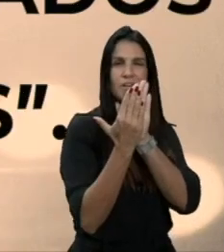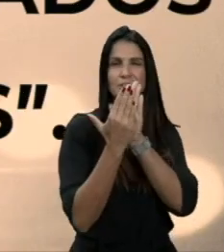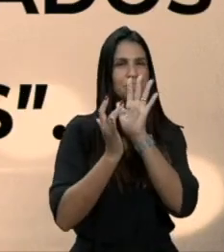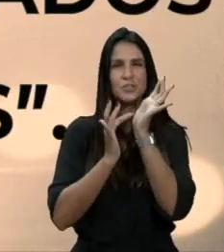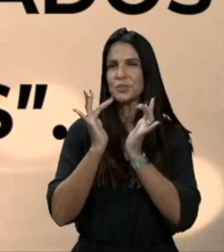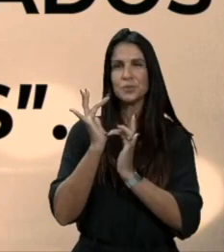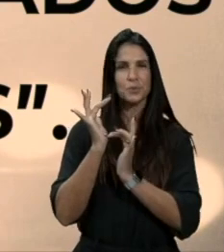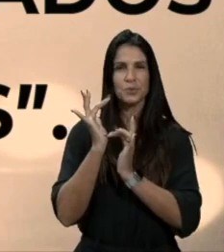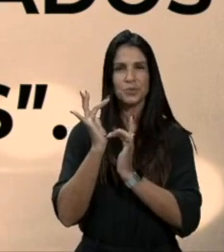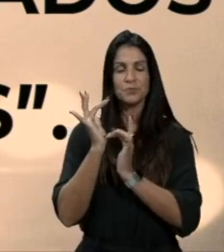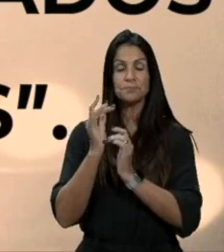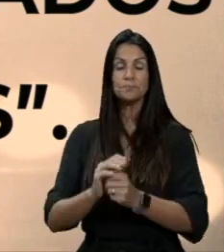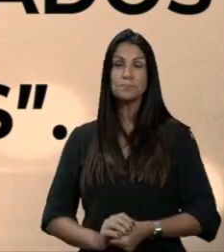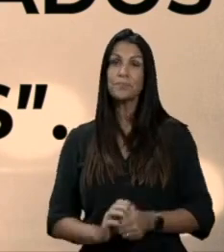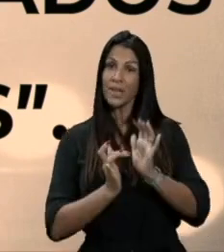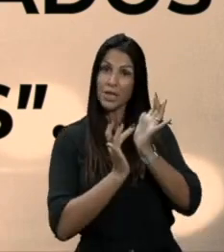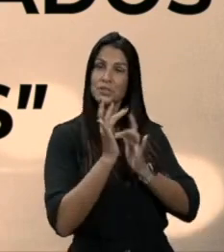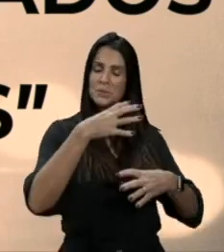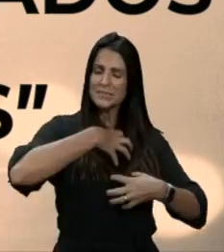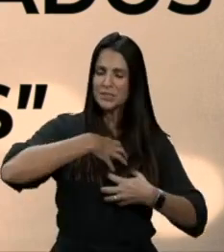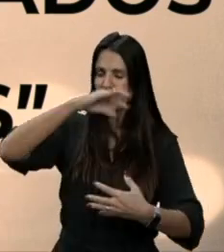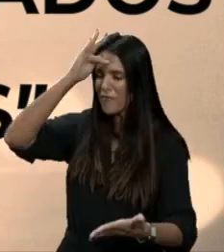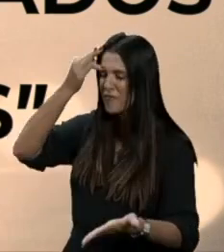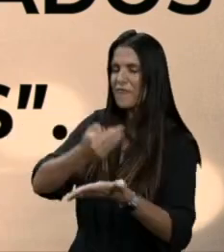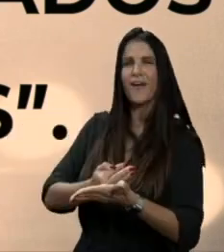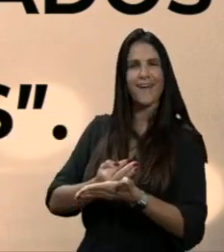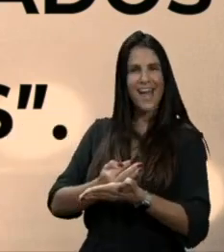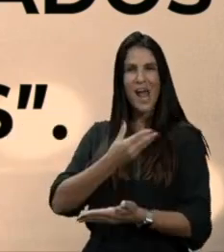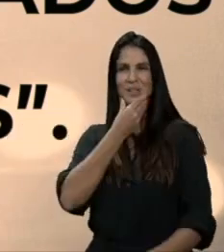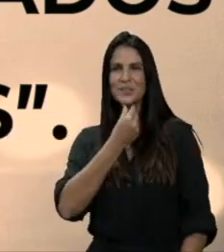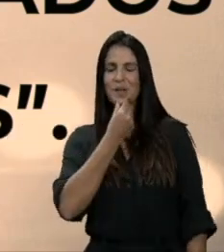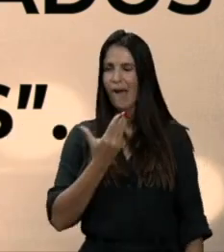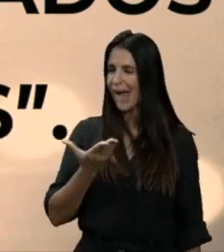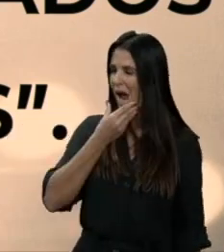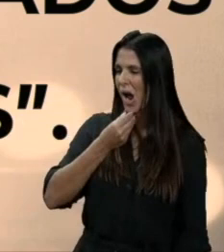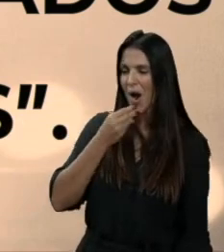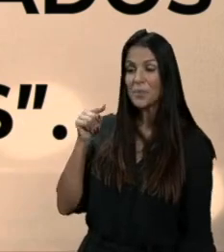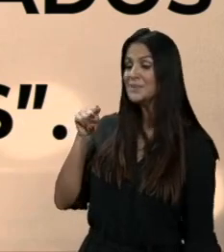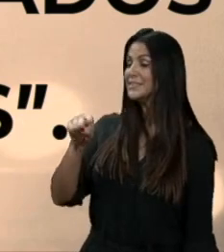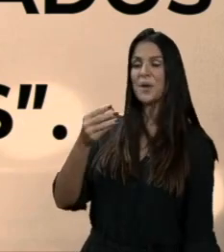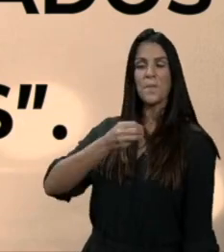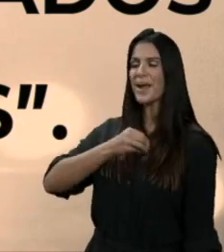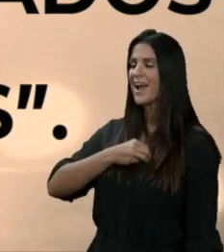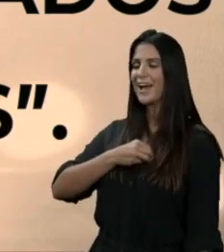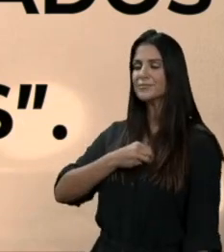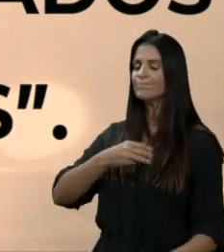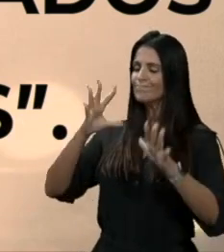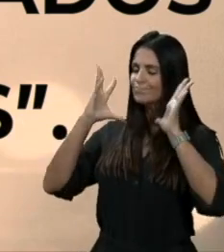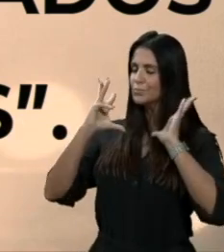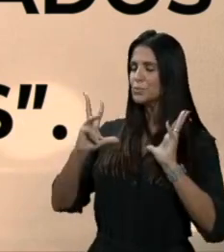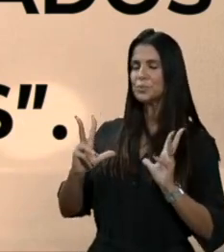Jesus vendo a fé que eles tinham Jesus disse homem os seus pecados estão perdoados